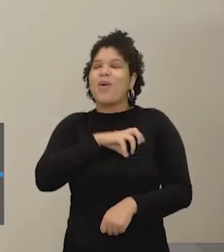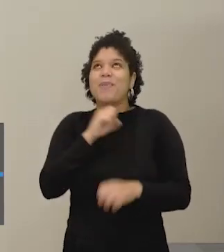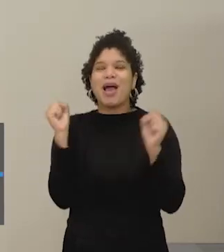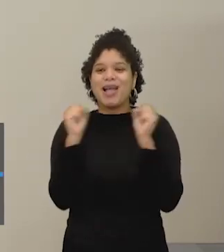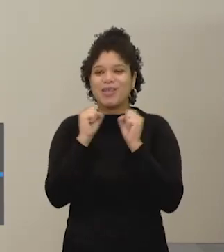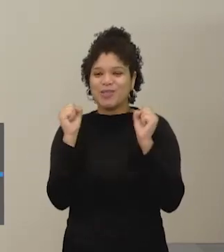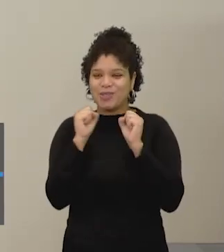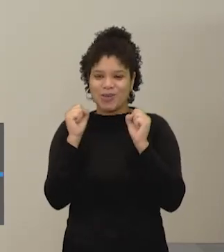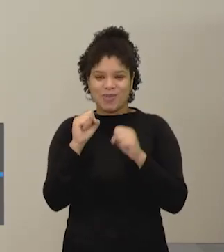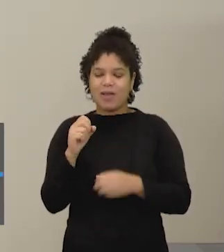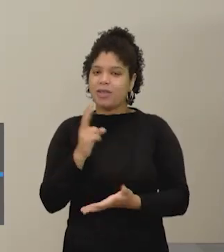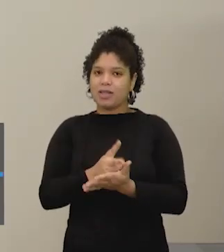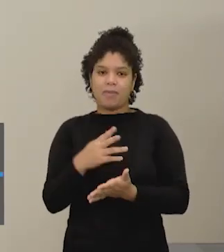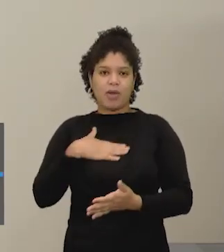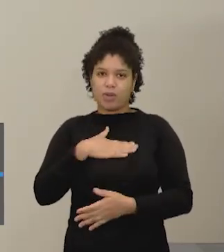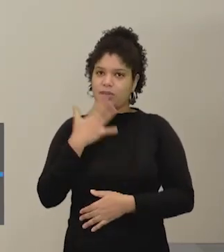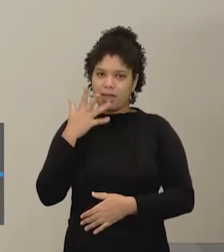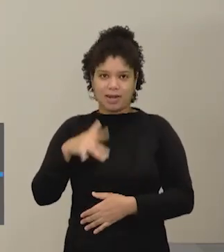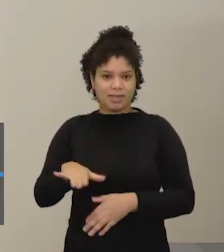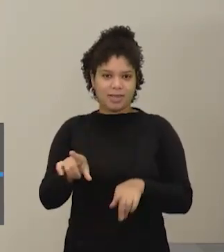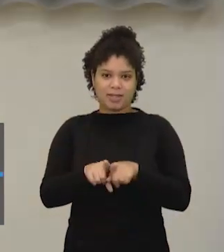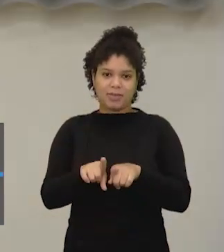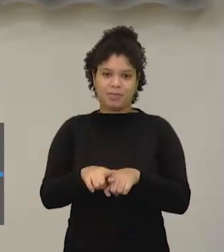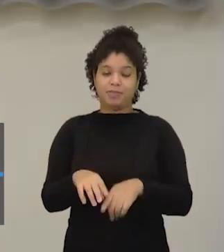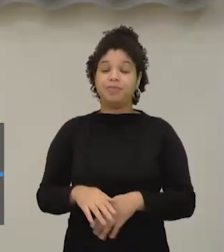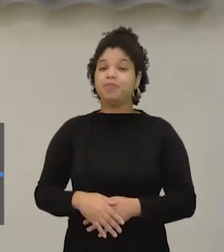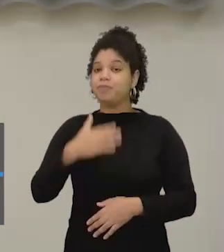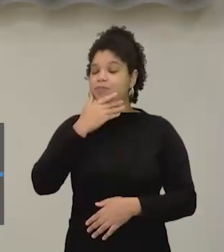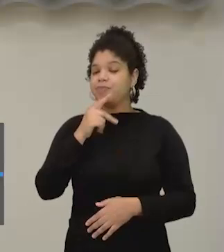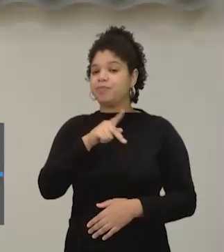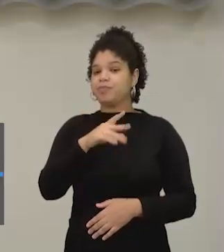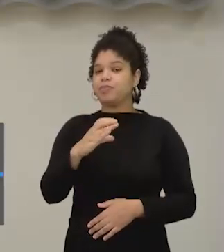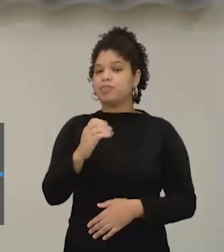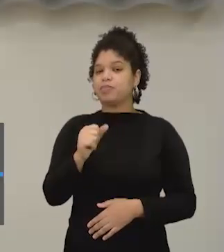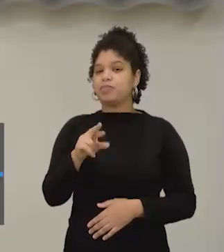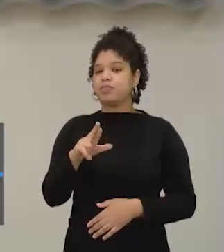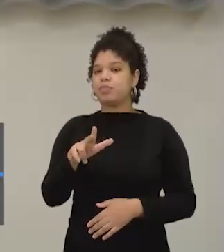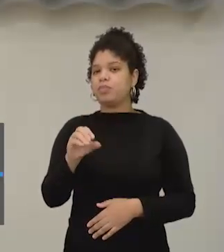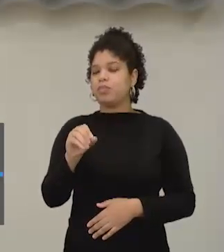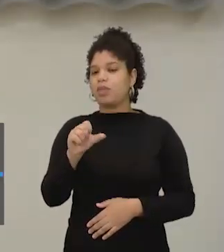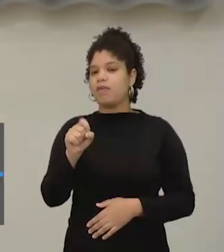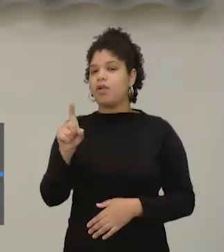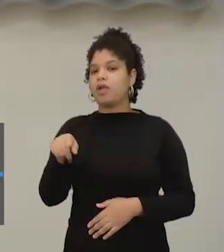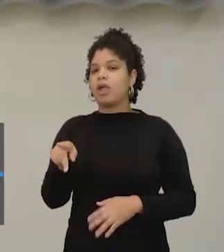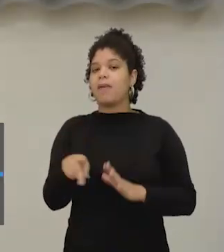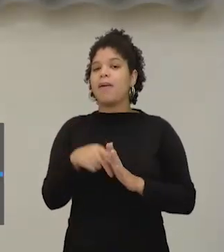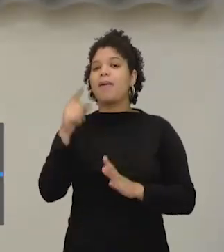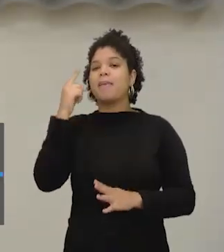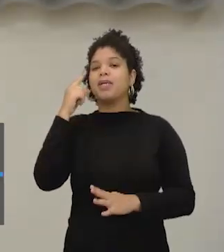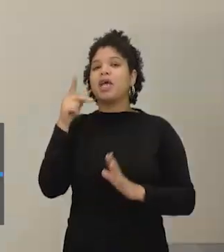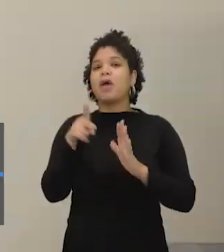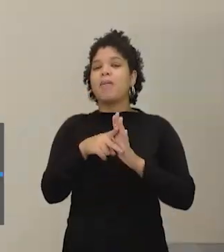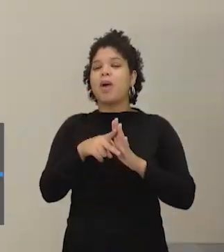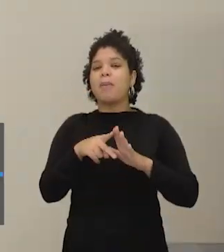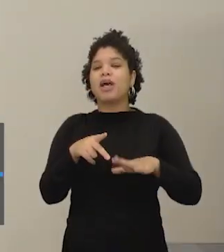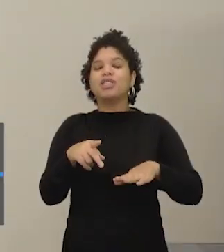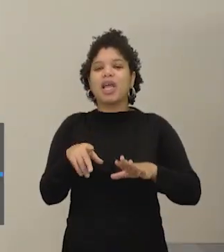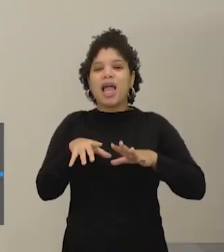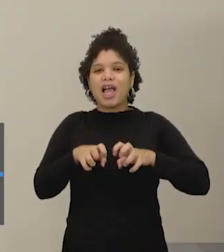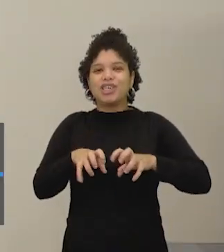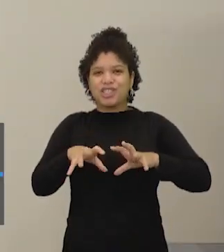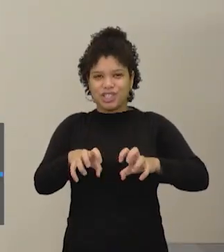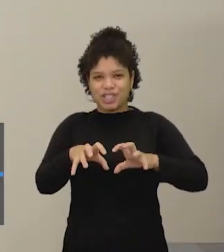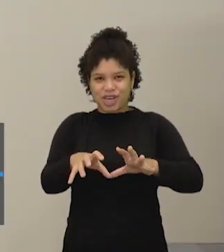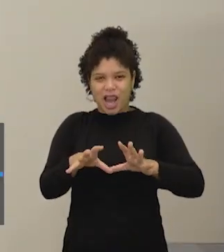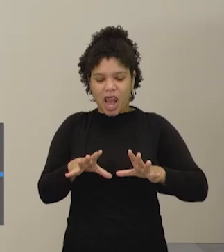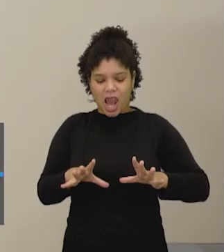adoro. Sempre gostei, desde criança. O professor Carlos já comentou que veio na cabeça dele modelagem em argila. Argila. Muito legal trabalhar